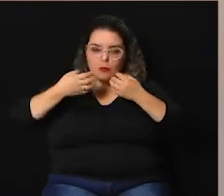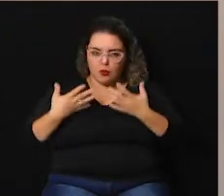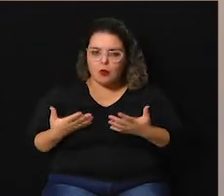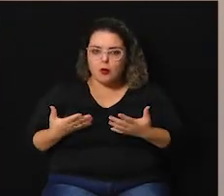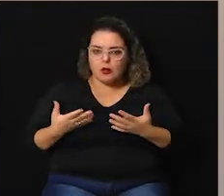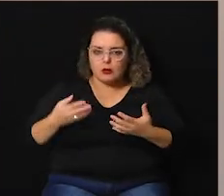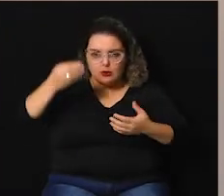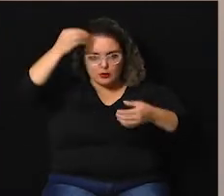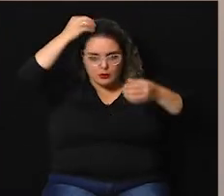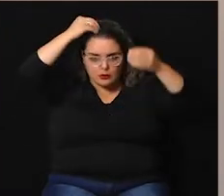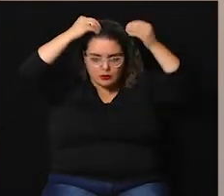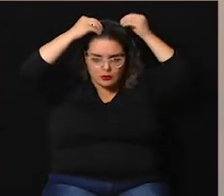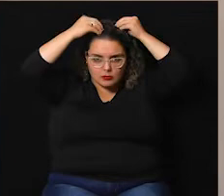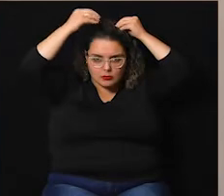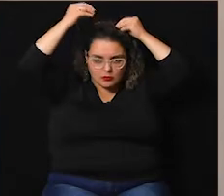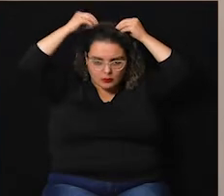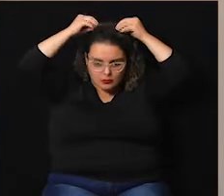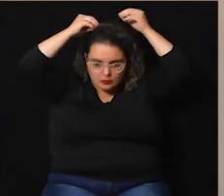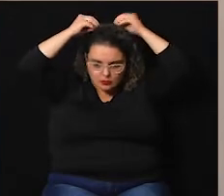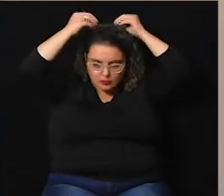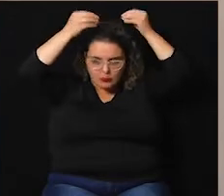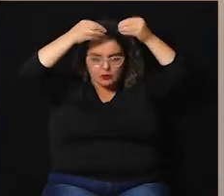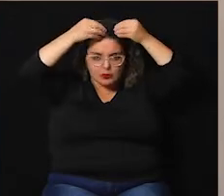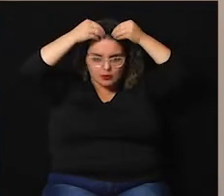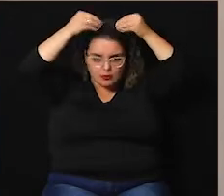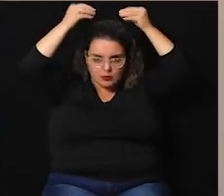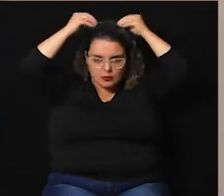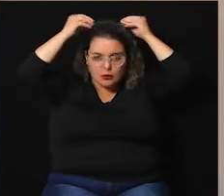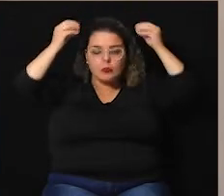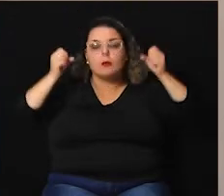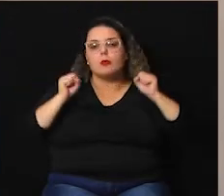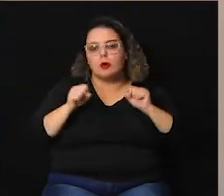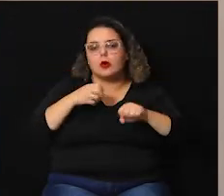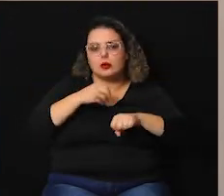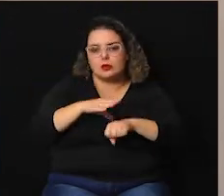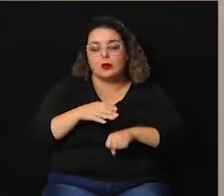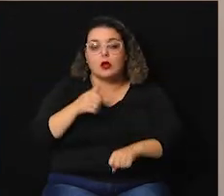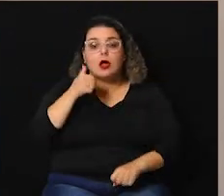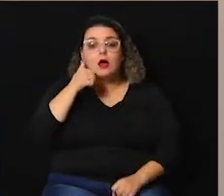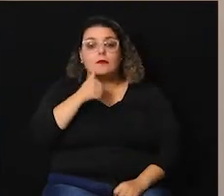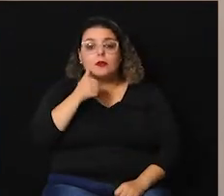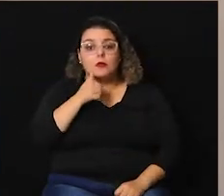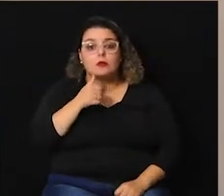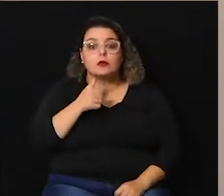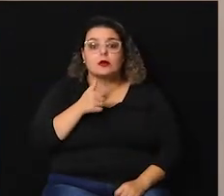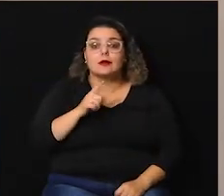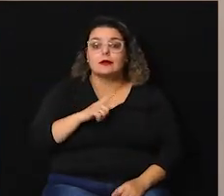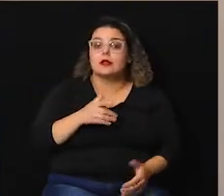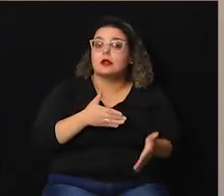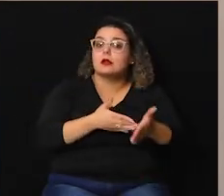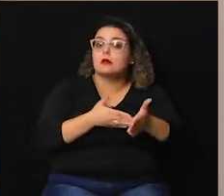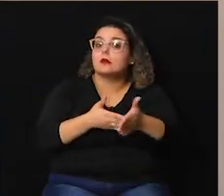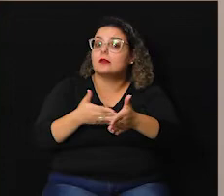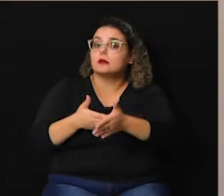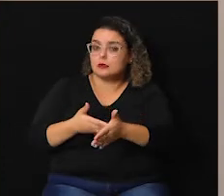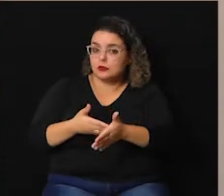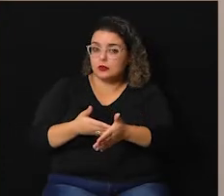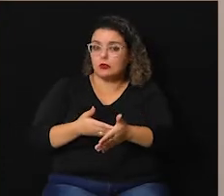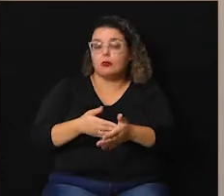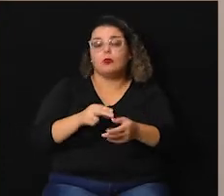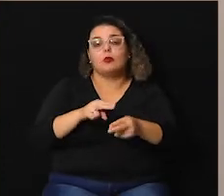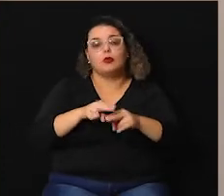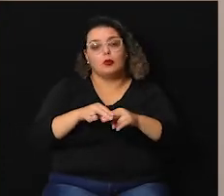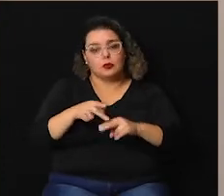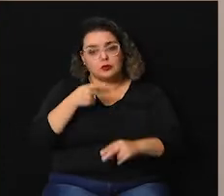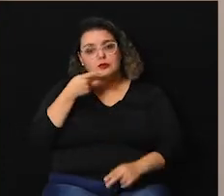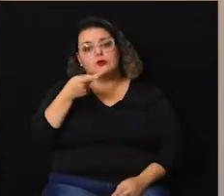o transplante capilar pode ser indicado. Na mulher, há restrições. Por isso que é importante